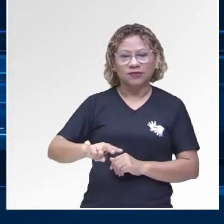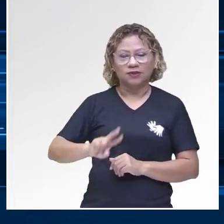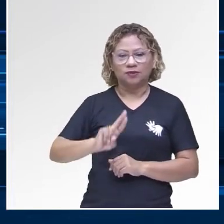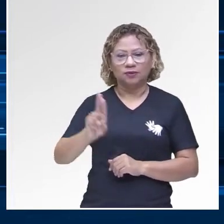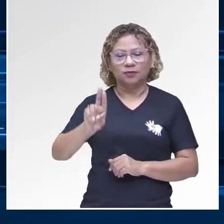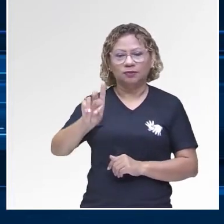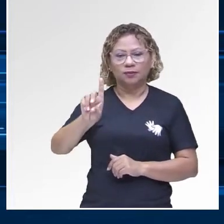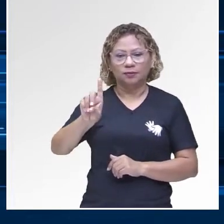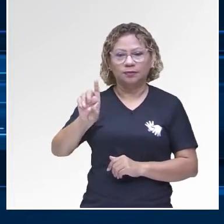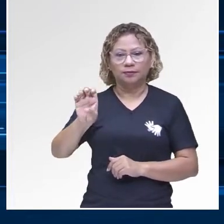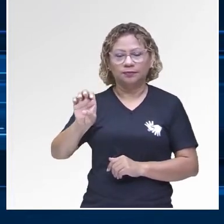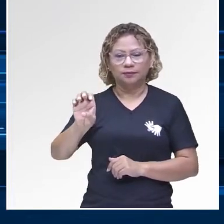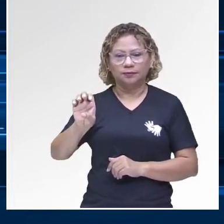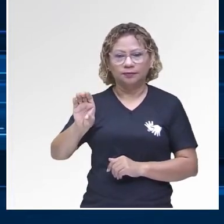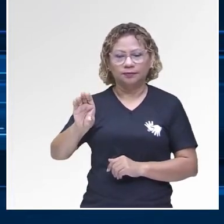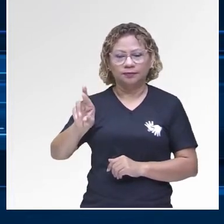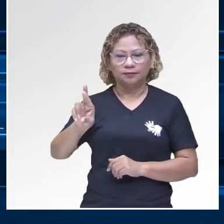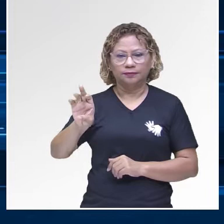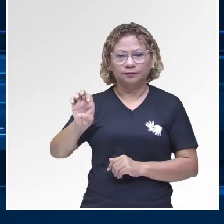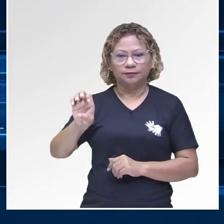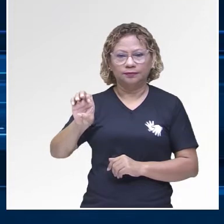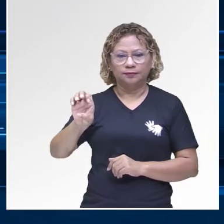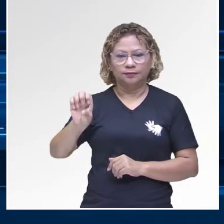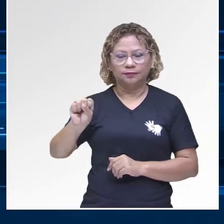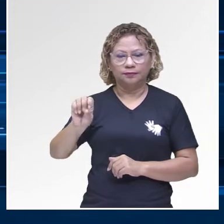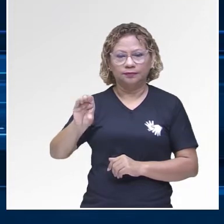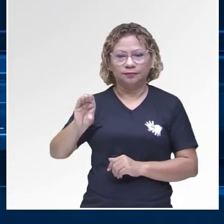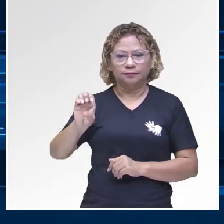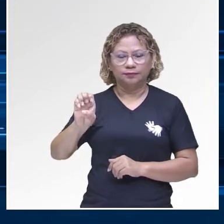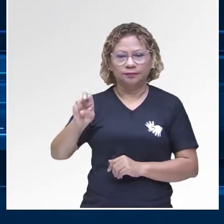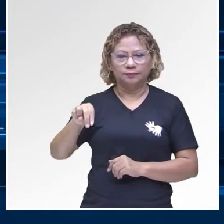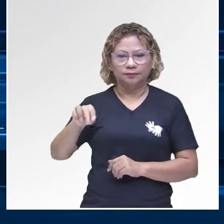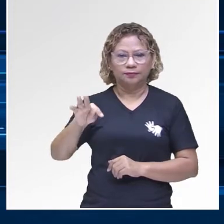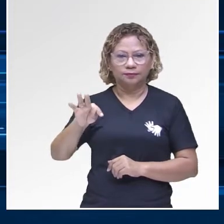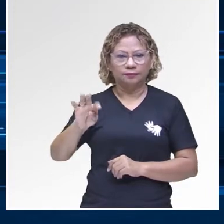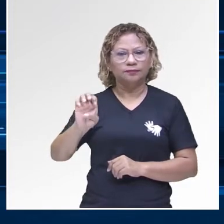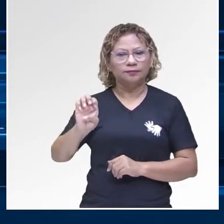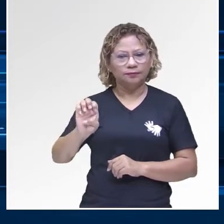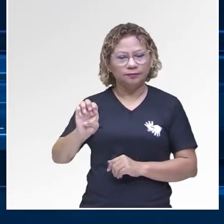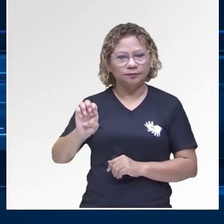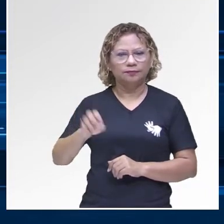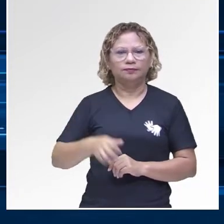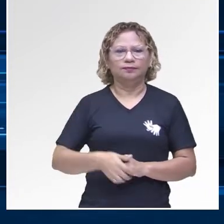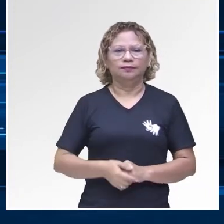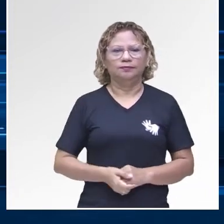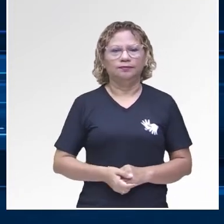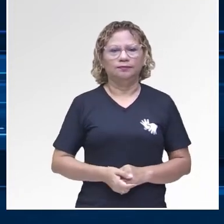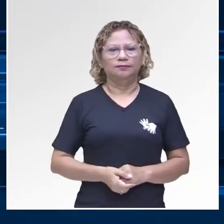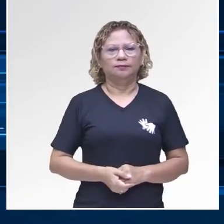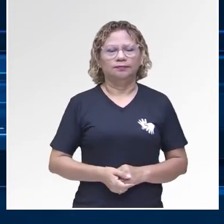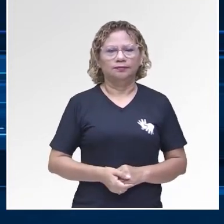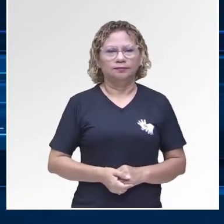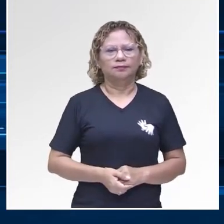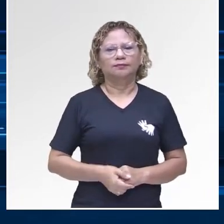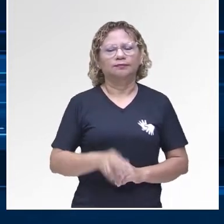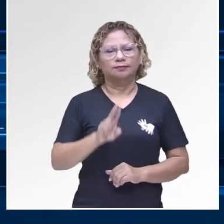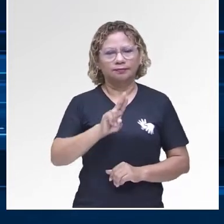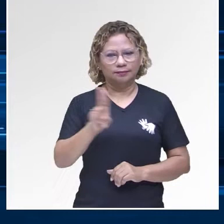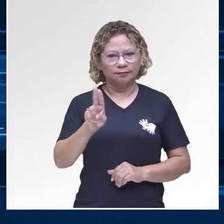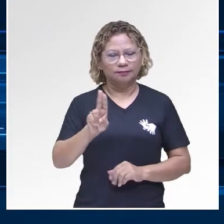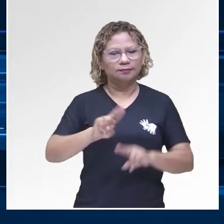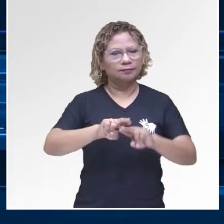quê? Porque a razão é menos 2 e ela é chamada, classificada